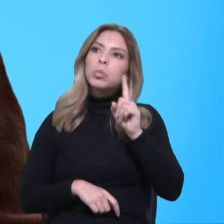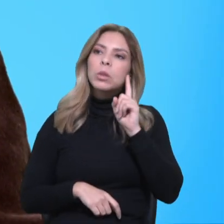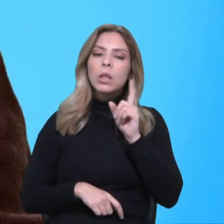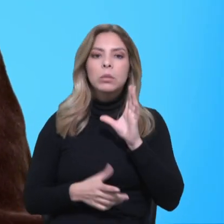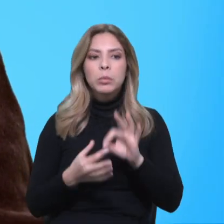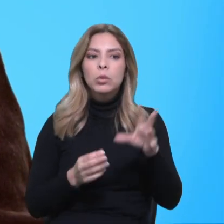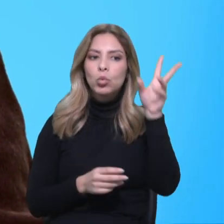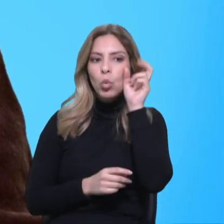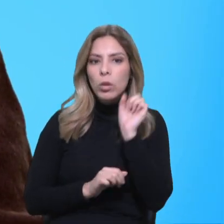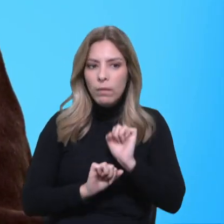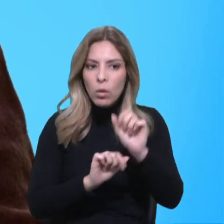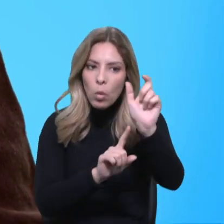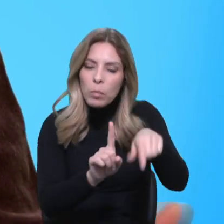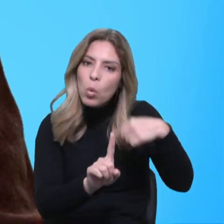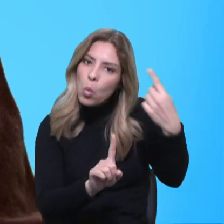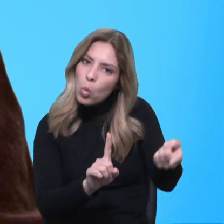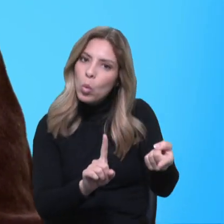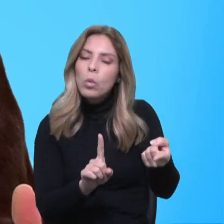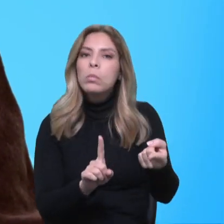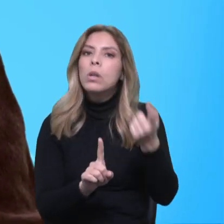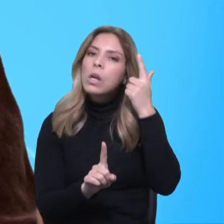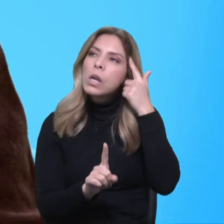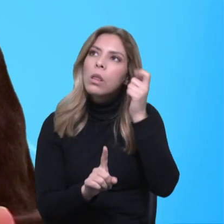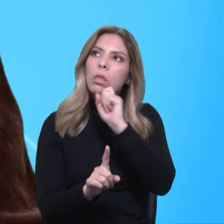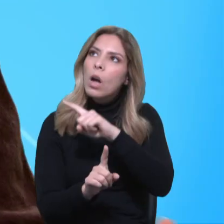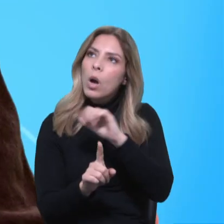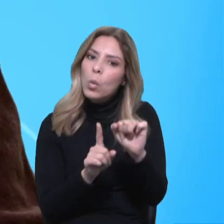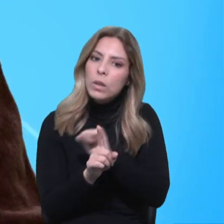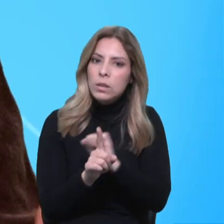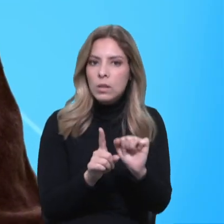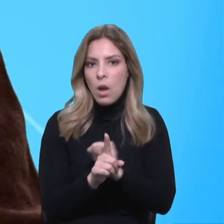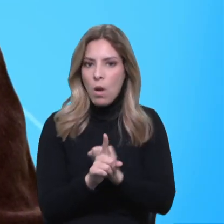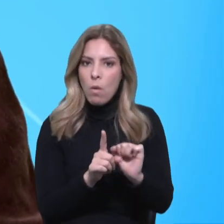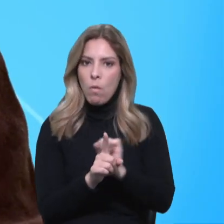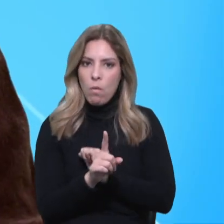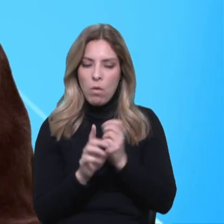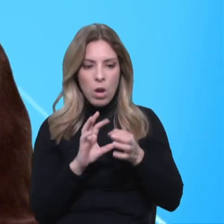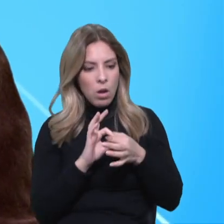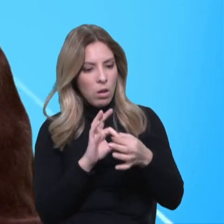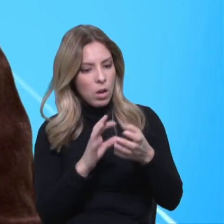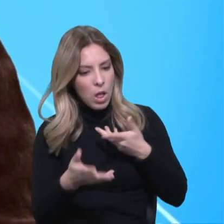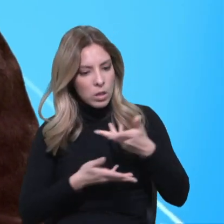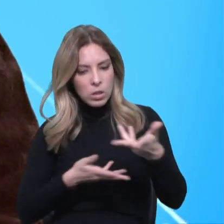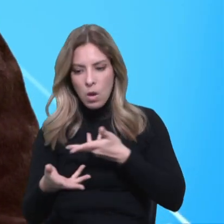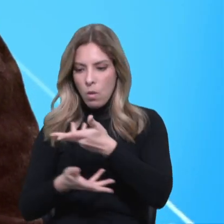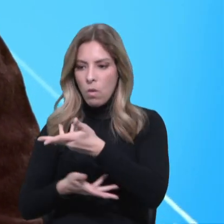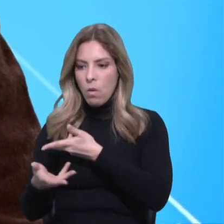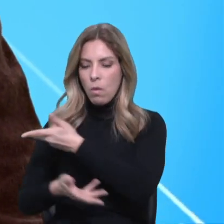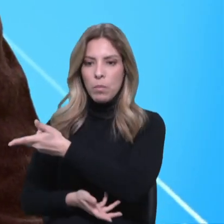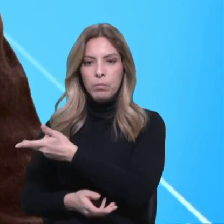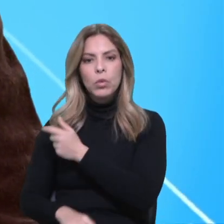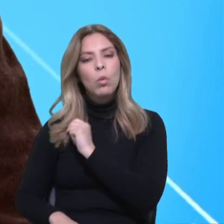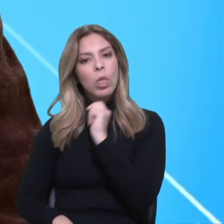conhecermos o outro e assim irmos limando dentro dos nossos relacionamentos. Eu posso dizer que eu cresci na minha